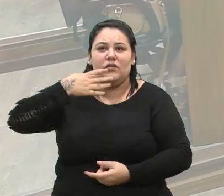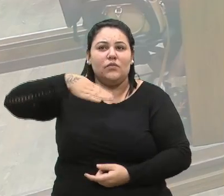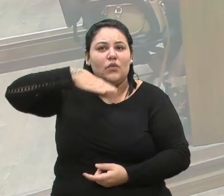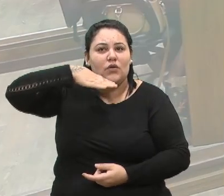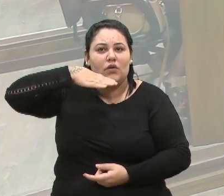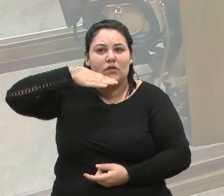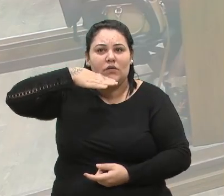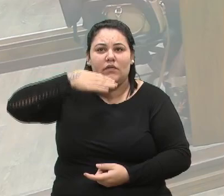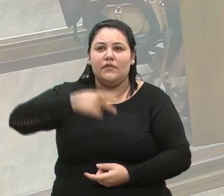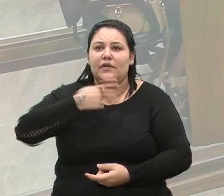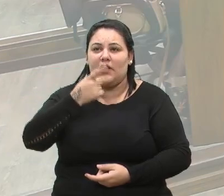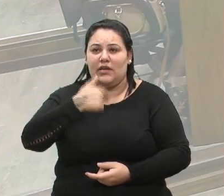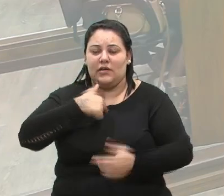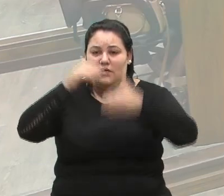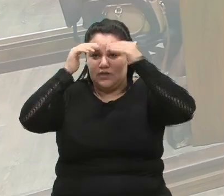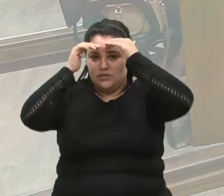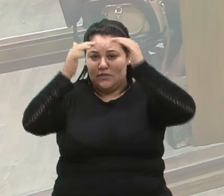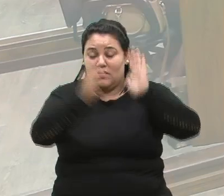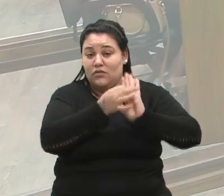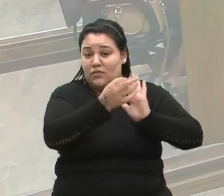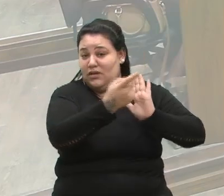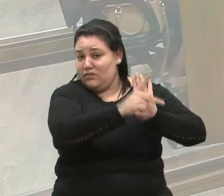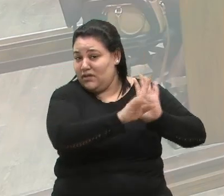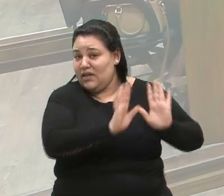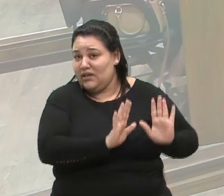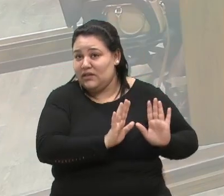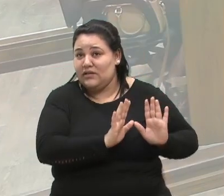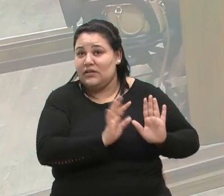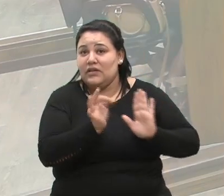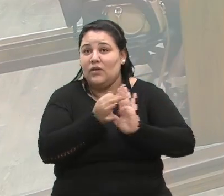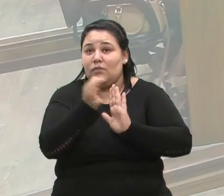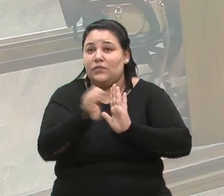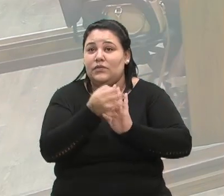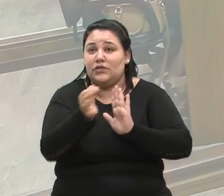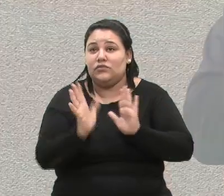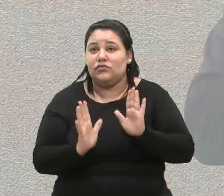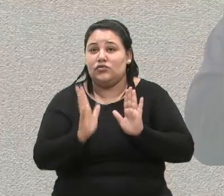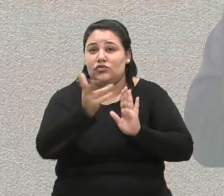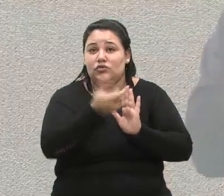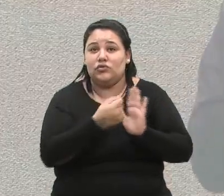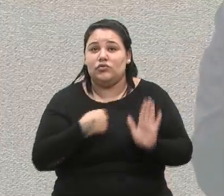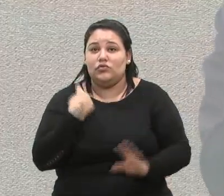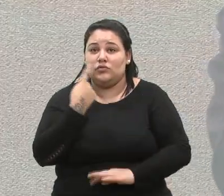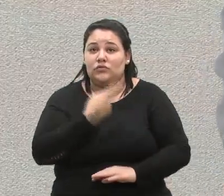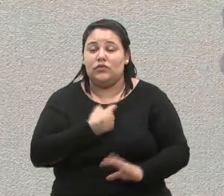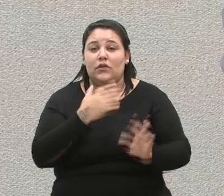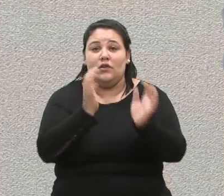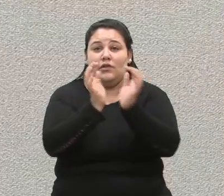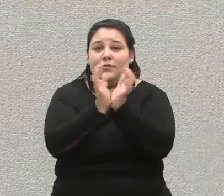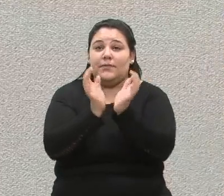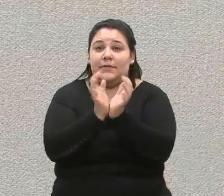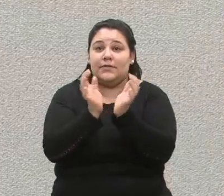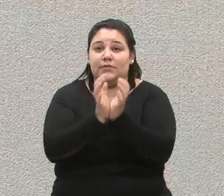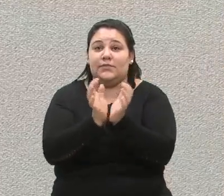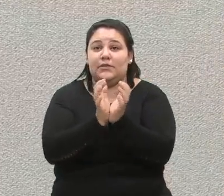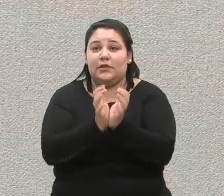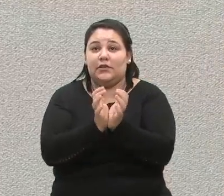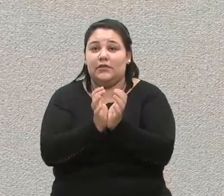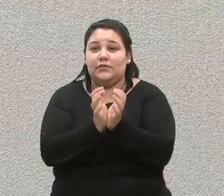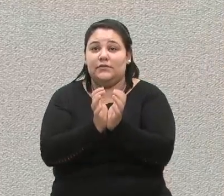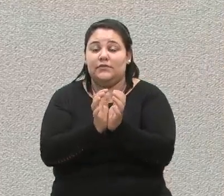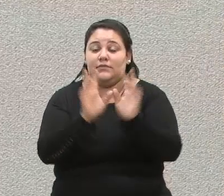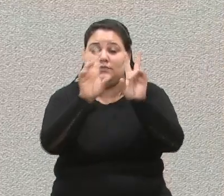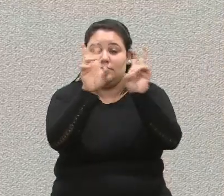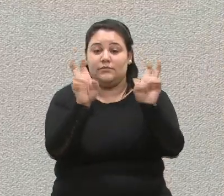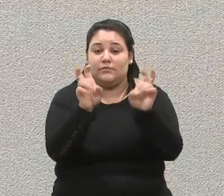e dizer que eu respeito muito a opinião dele e a opinião de todos os nossos colegas vereadores. Eu trouxe um tema hoje aqui para